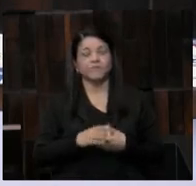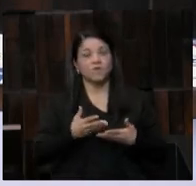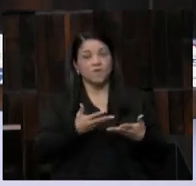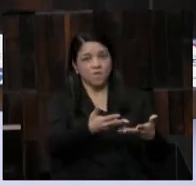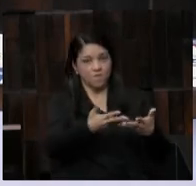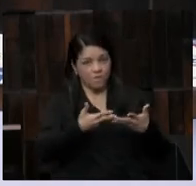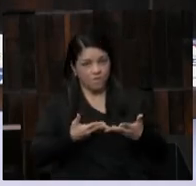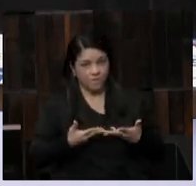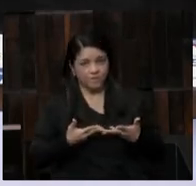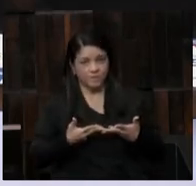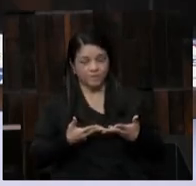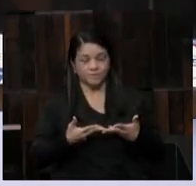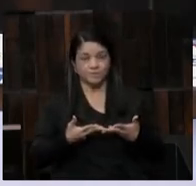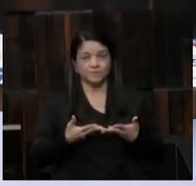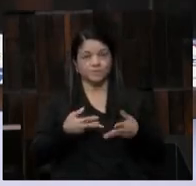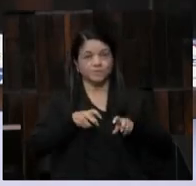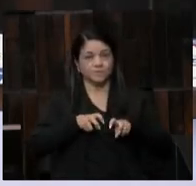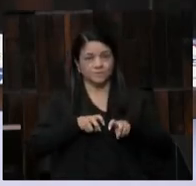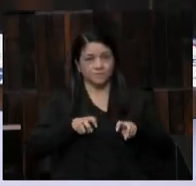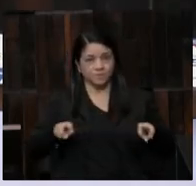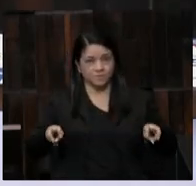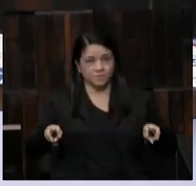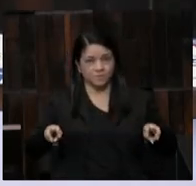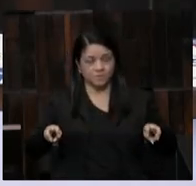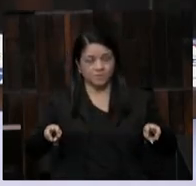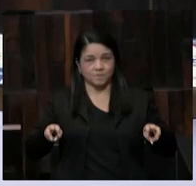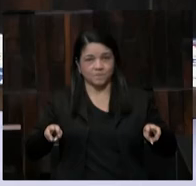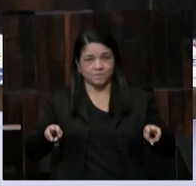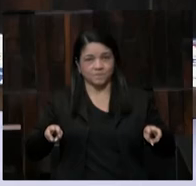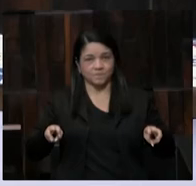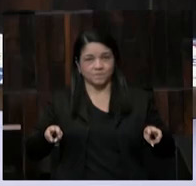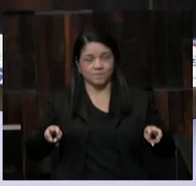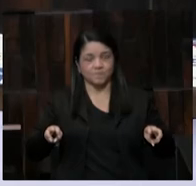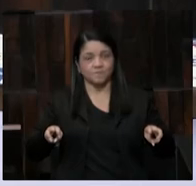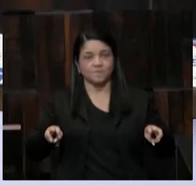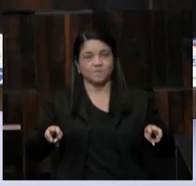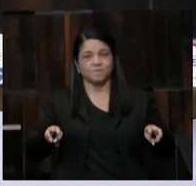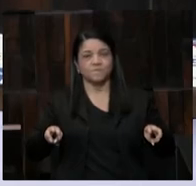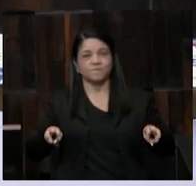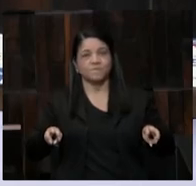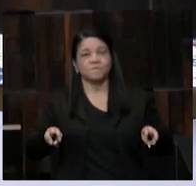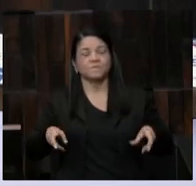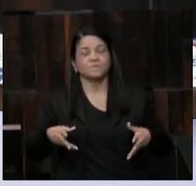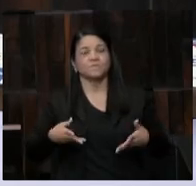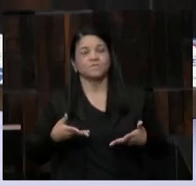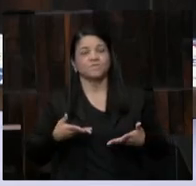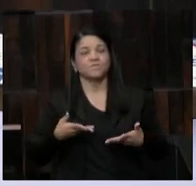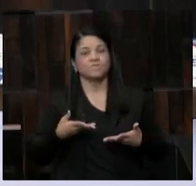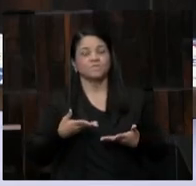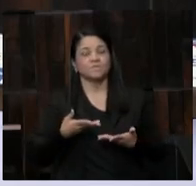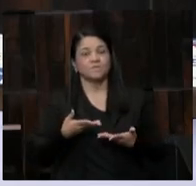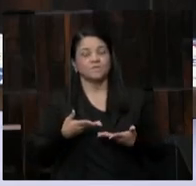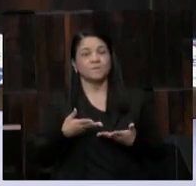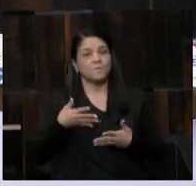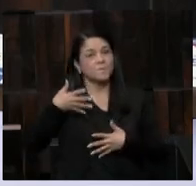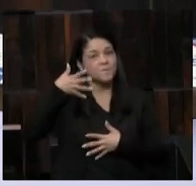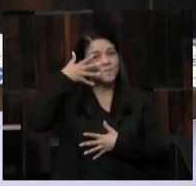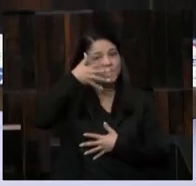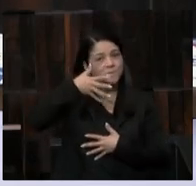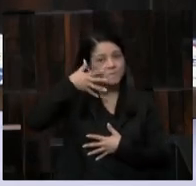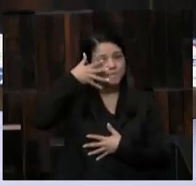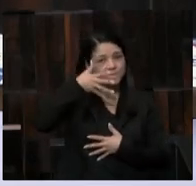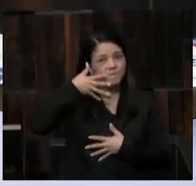convidar para fazer parte da mesa as